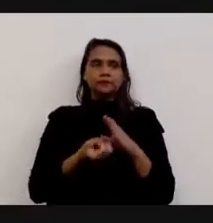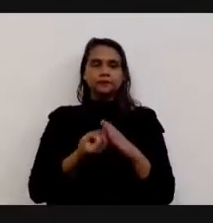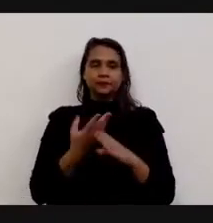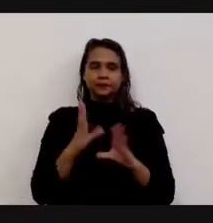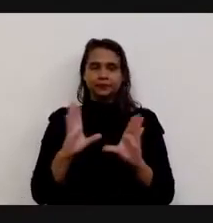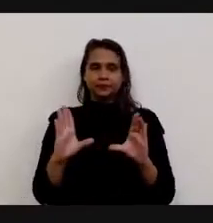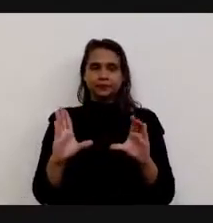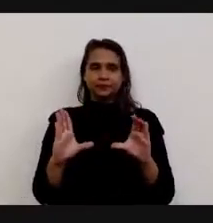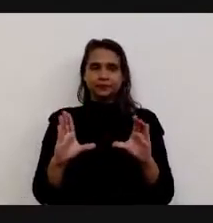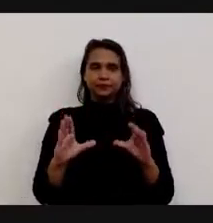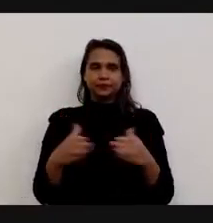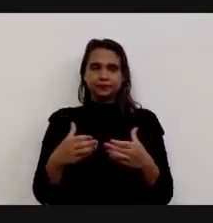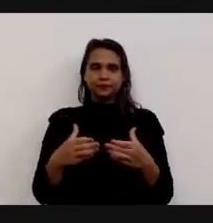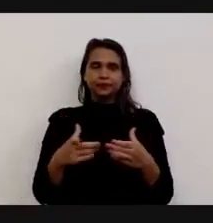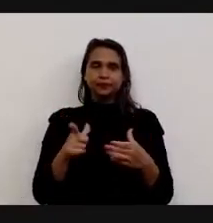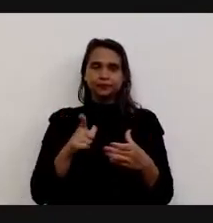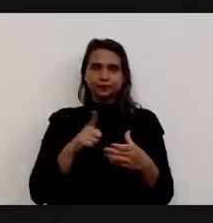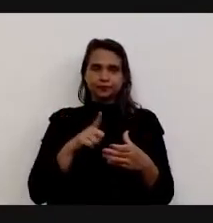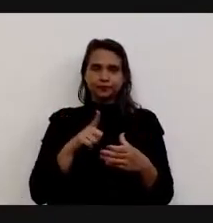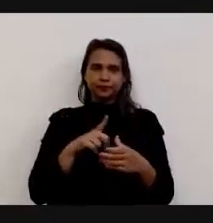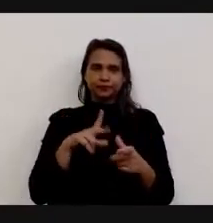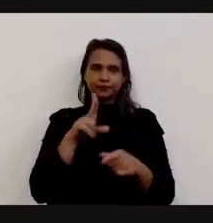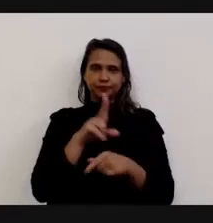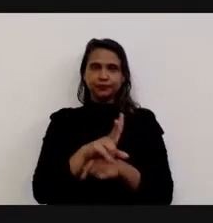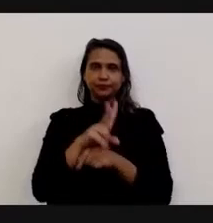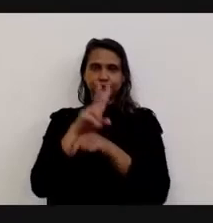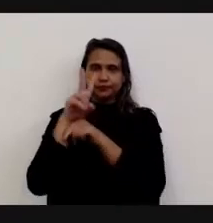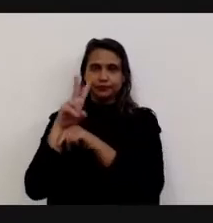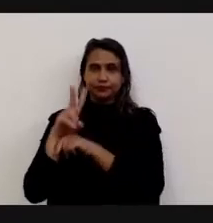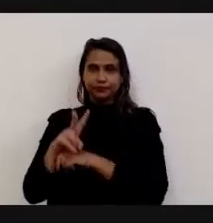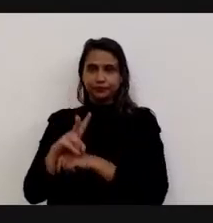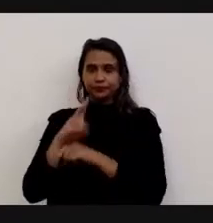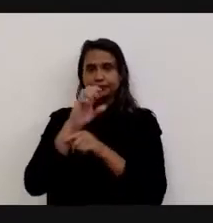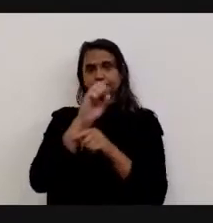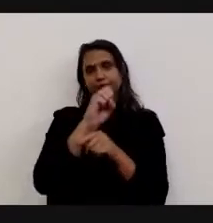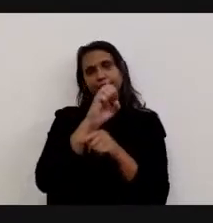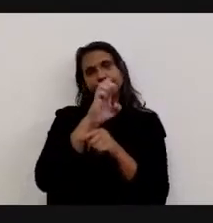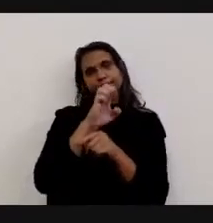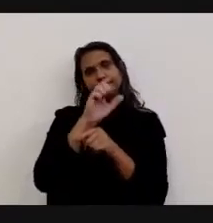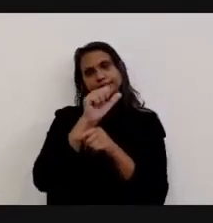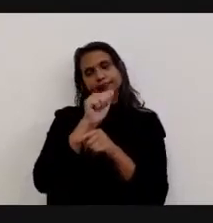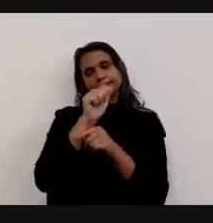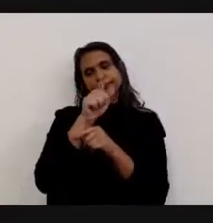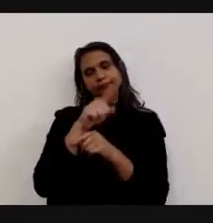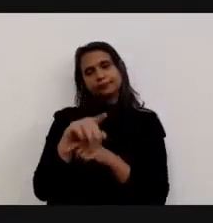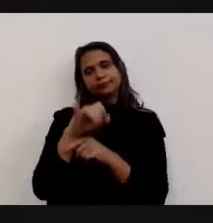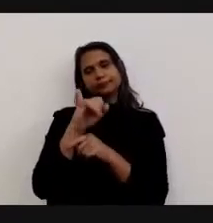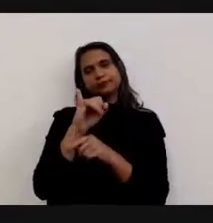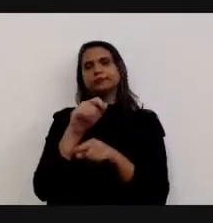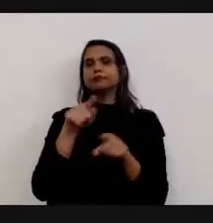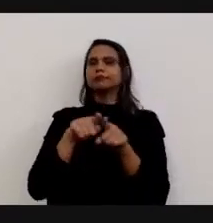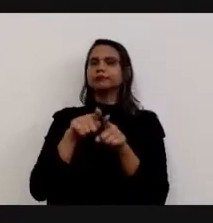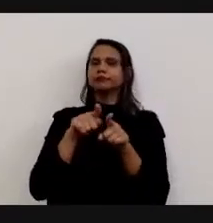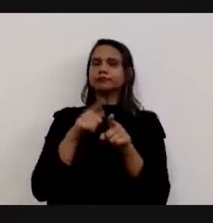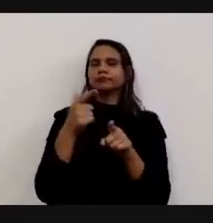sala de situação, onde foi emprestado do decreto da CESAI, outras vezes recebe o nome de comitê,